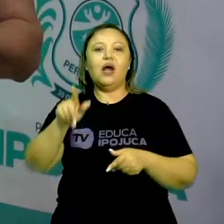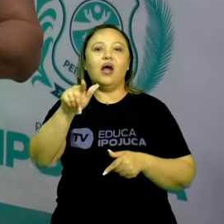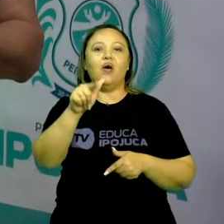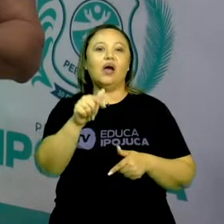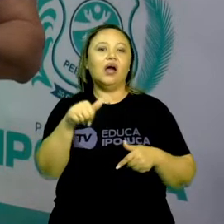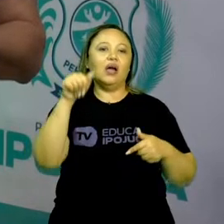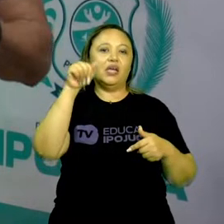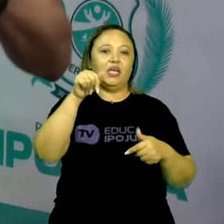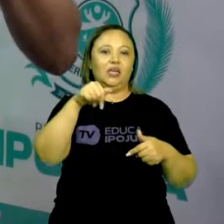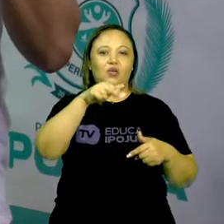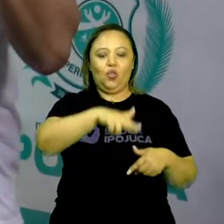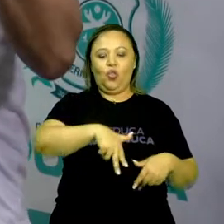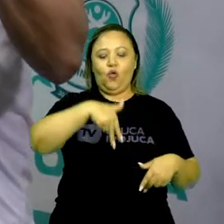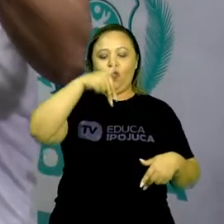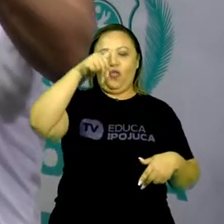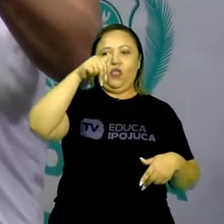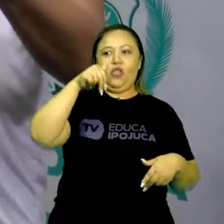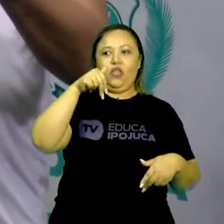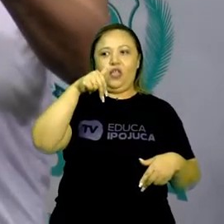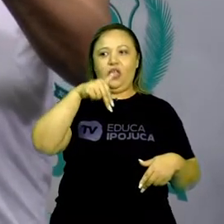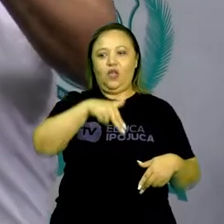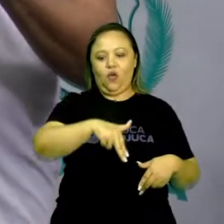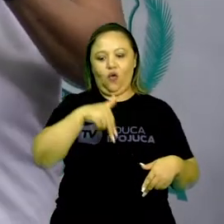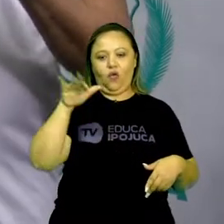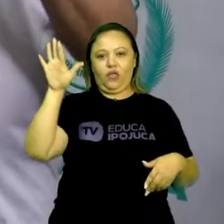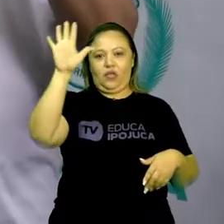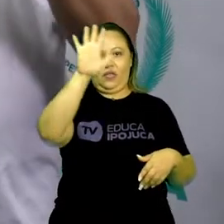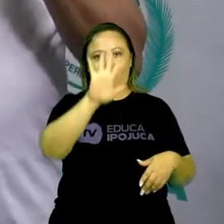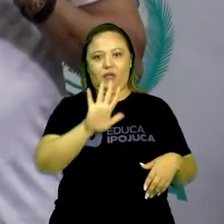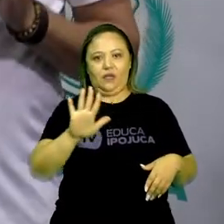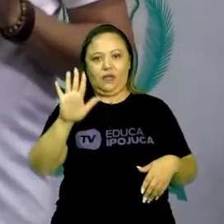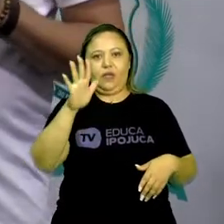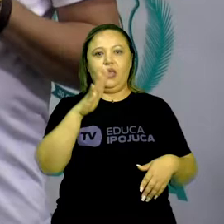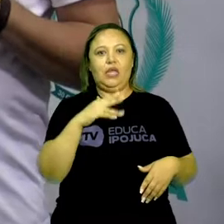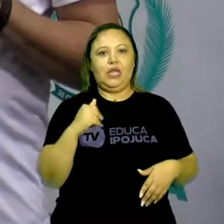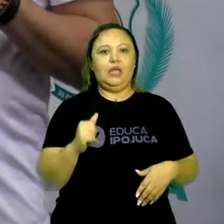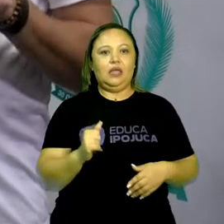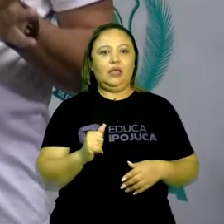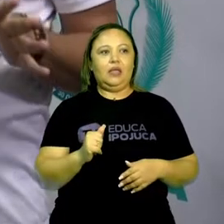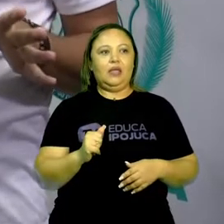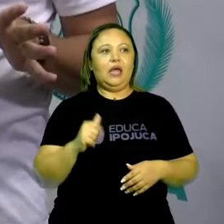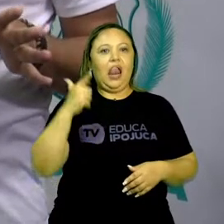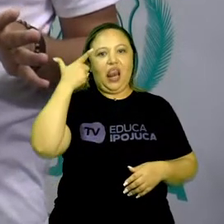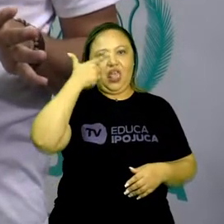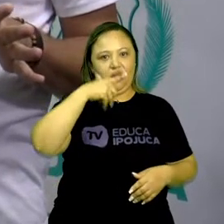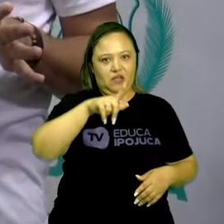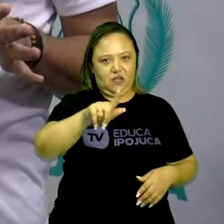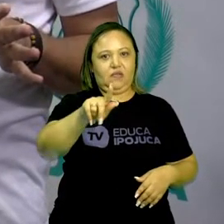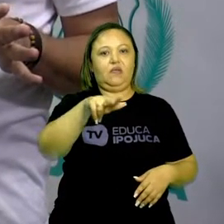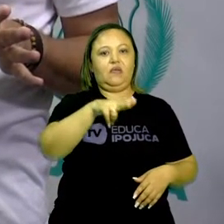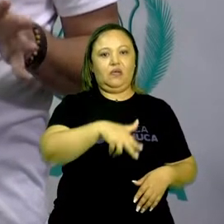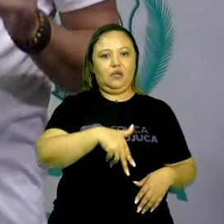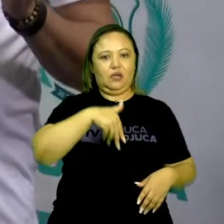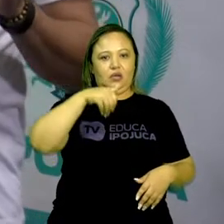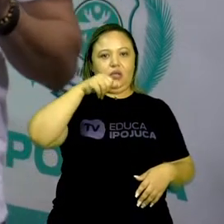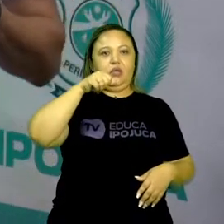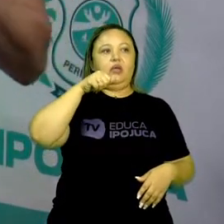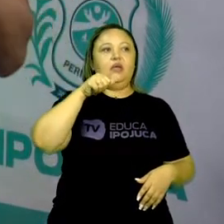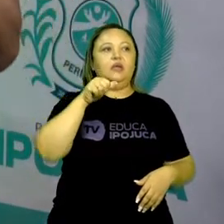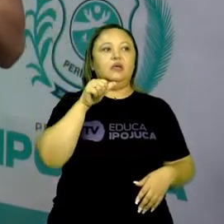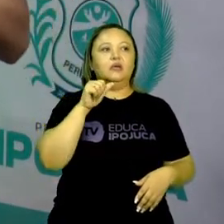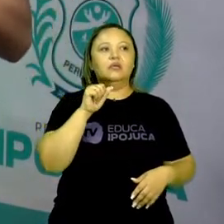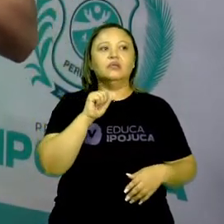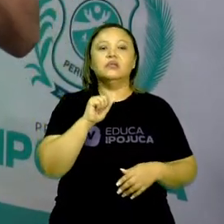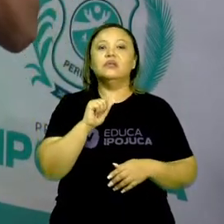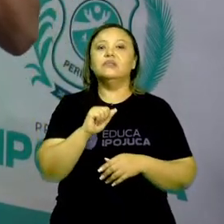curtiu. Primeira apresentação, tinham 100 pessoas. O teatro cabe 900.